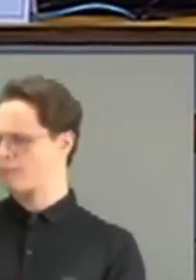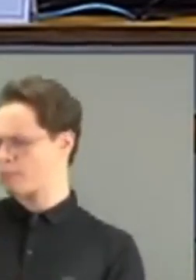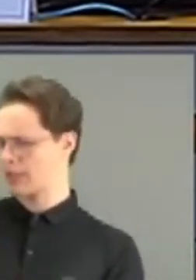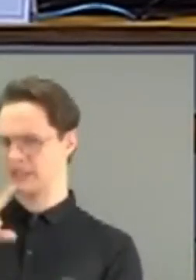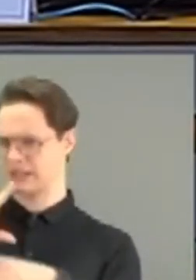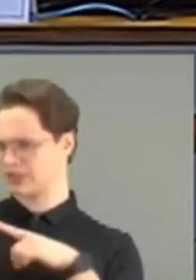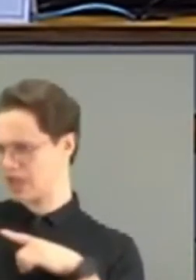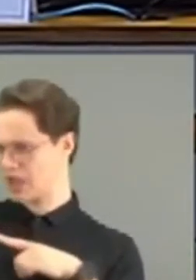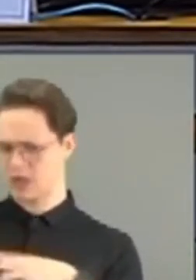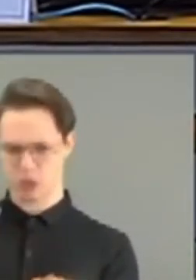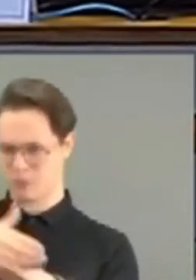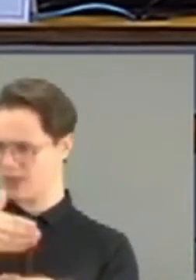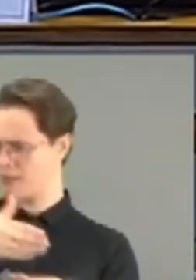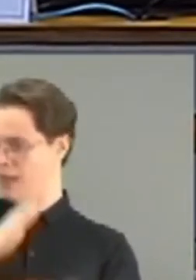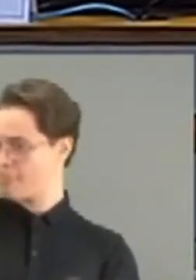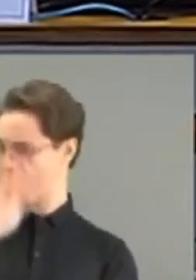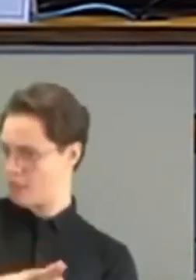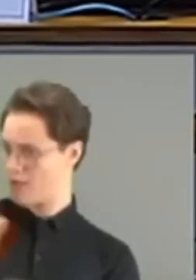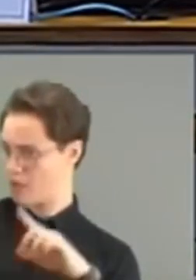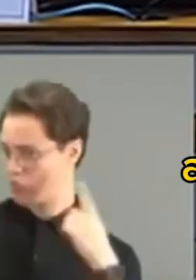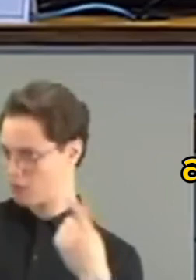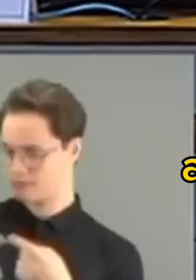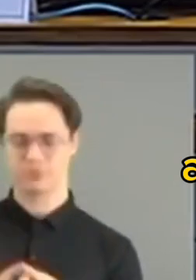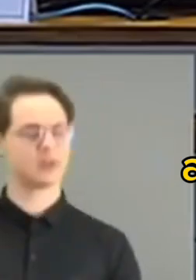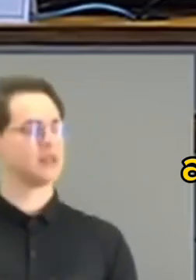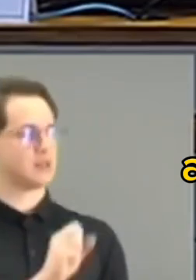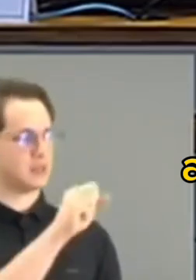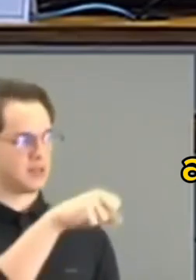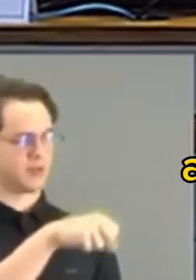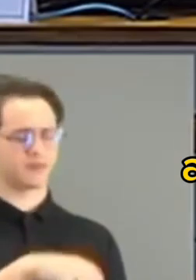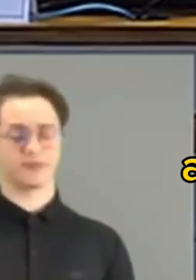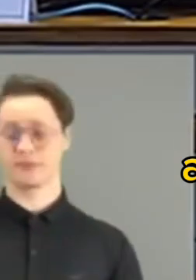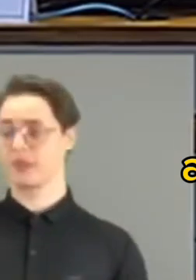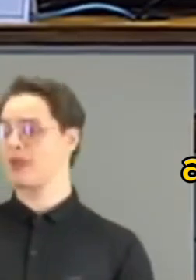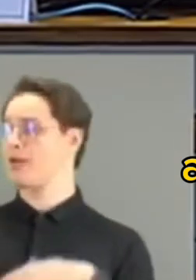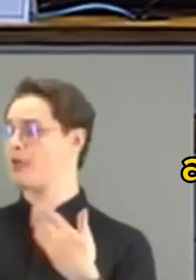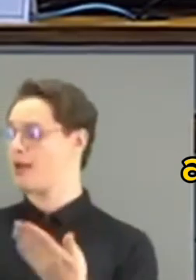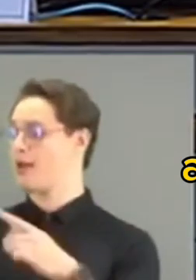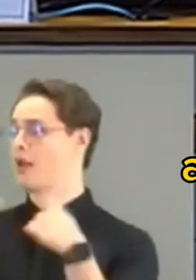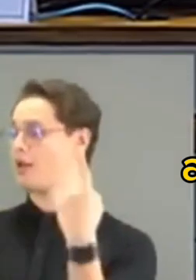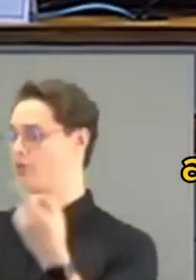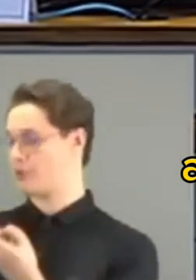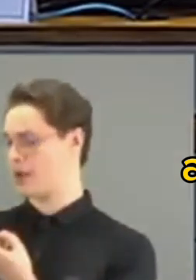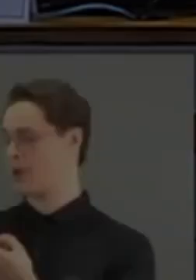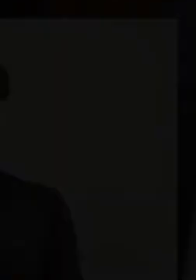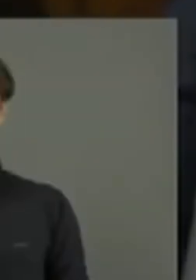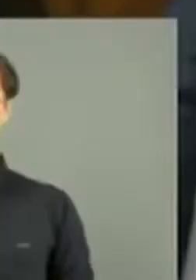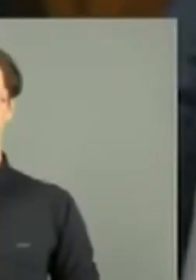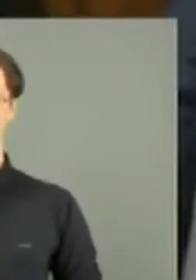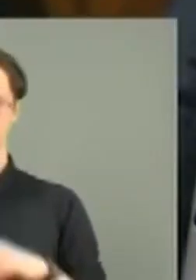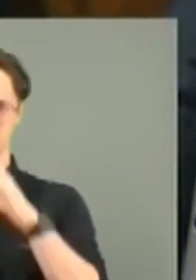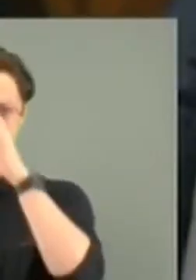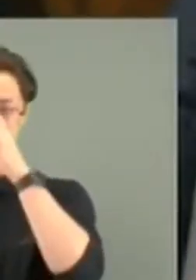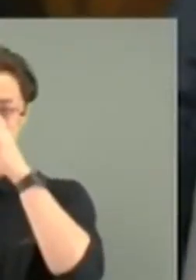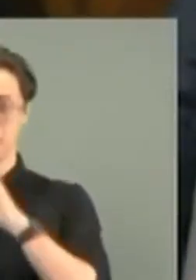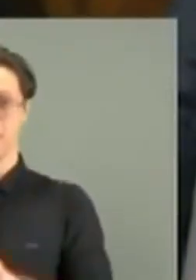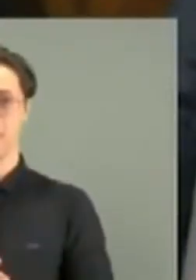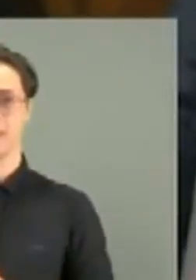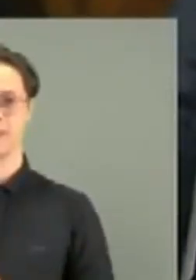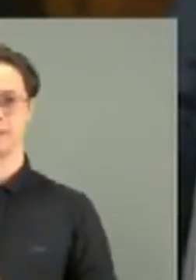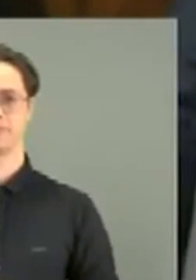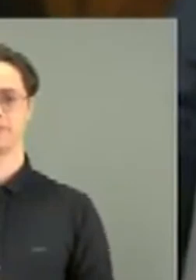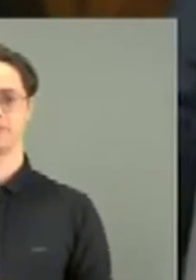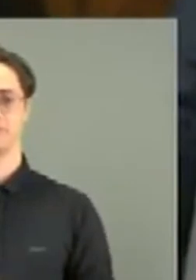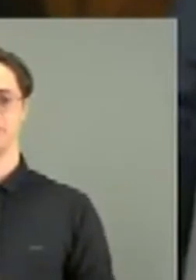indiciar o ex-presidente por ao menos 4 crimes. As penas somadas podem chegar a 18 anos de prisão. Segundo o mapeamento feito